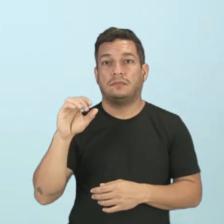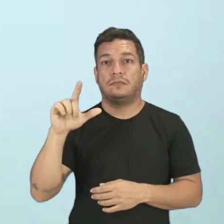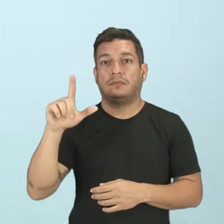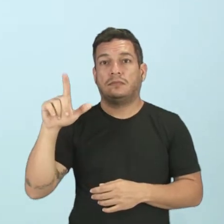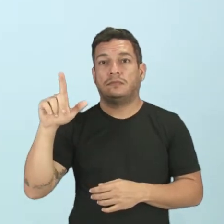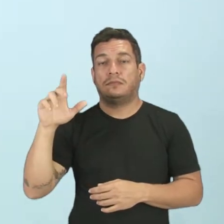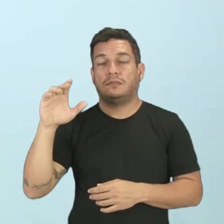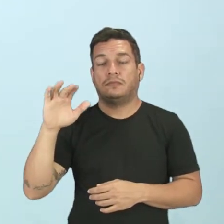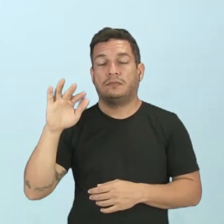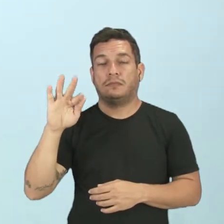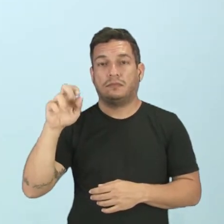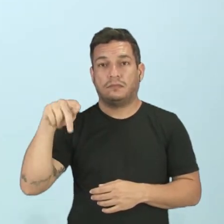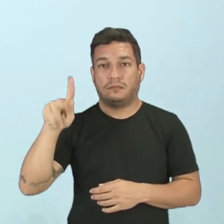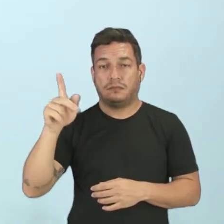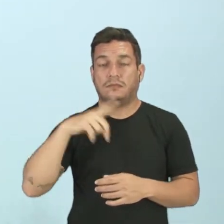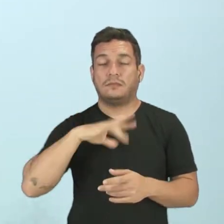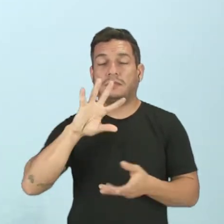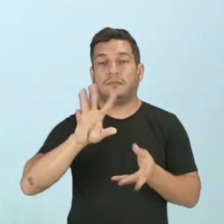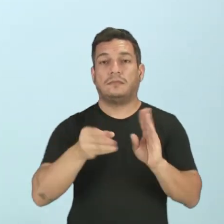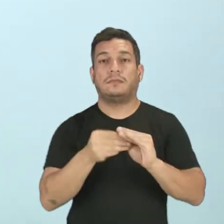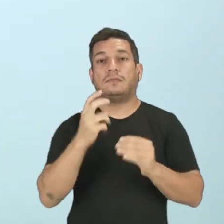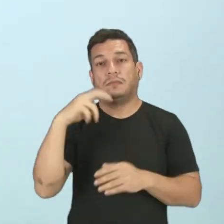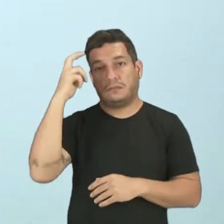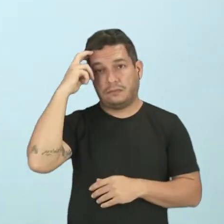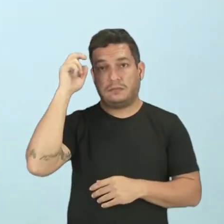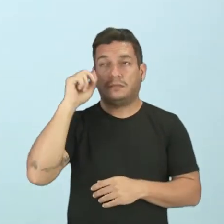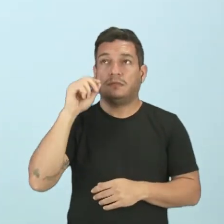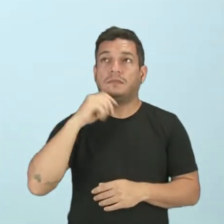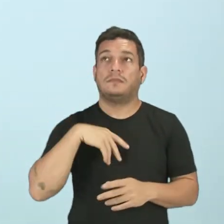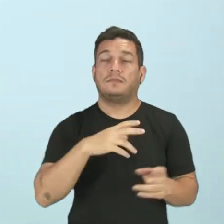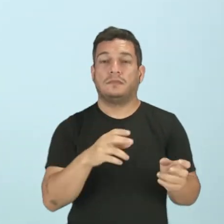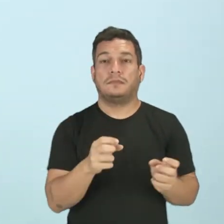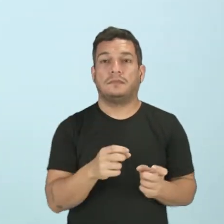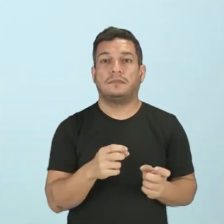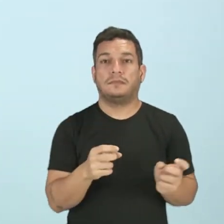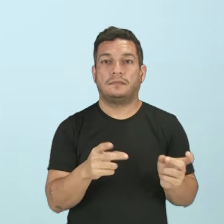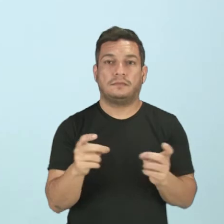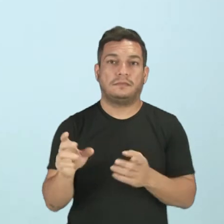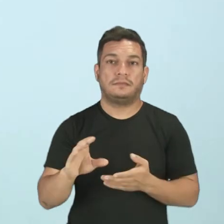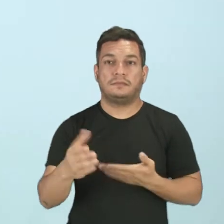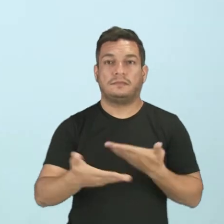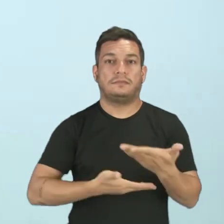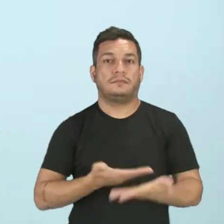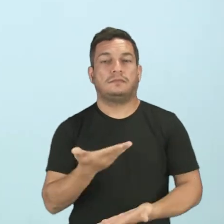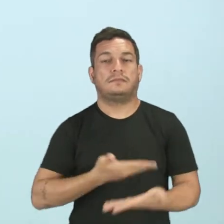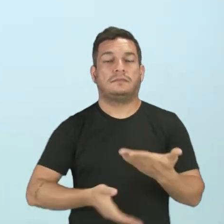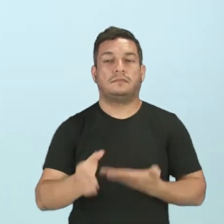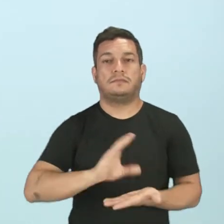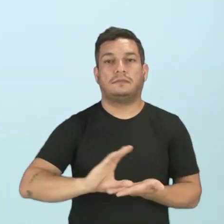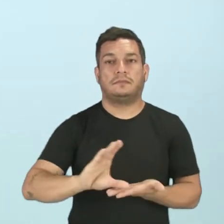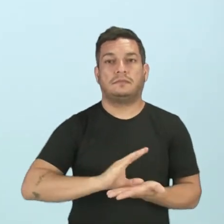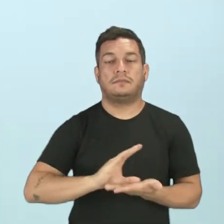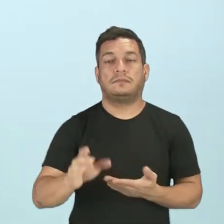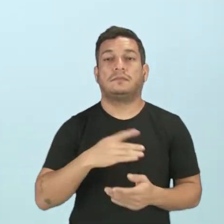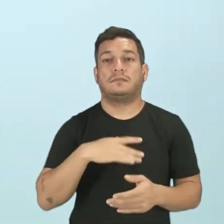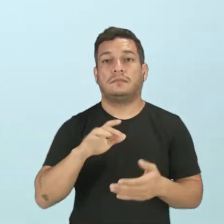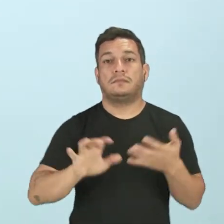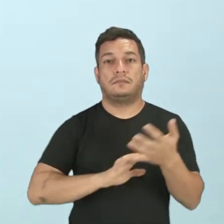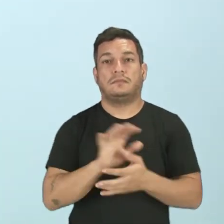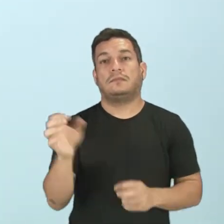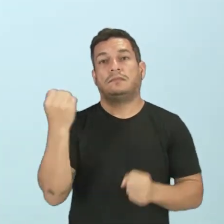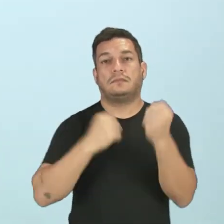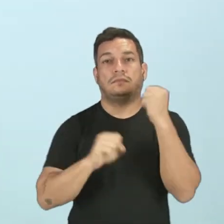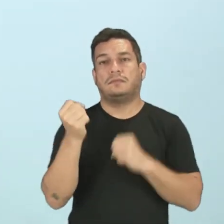duramente essa transformação da cultura em mercadoria. Aliás, com a Revolução Industrial, praticamente tudo